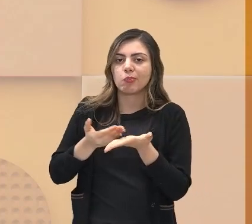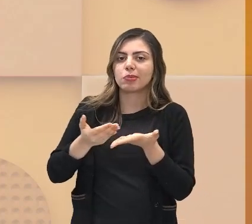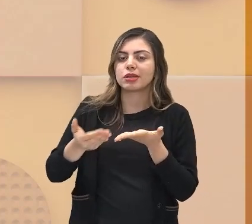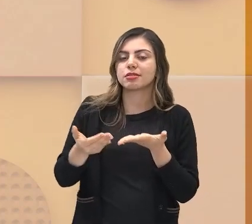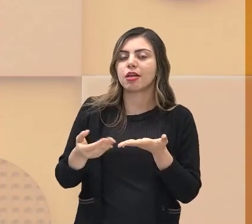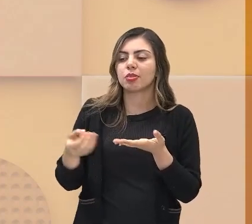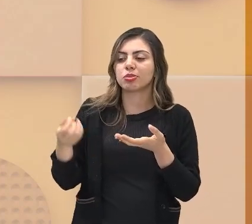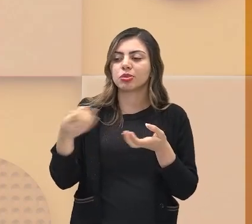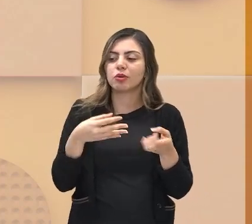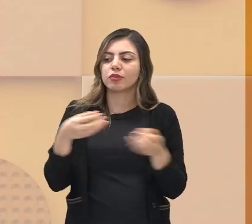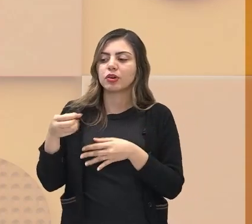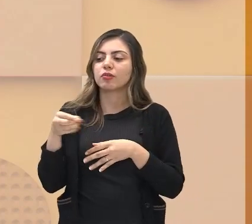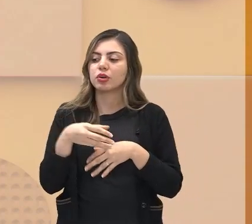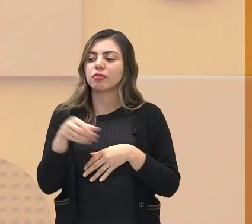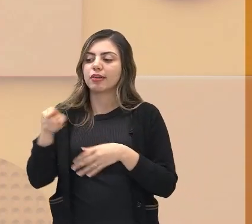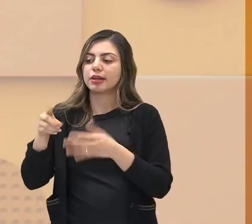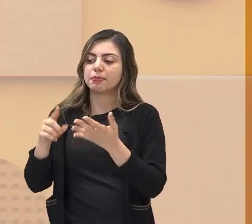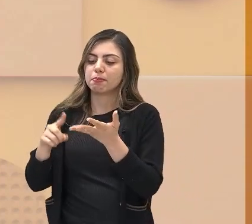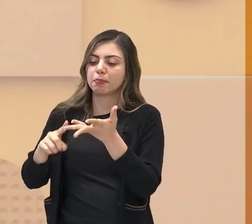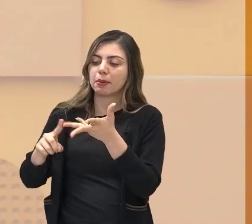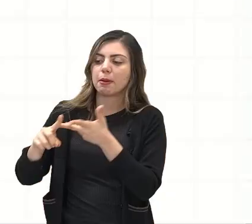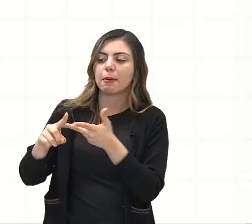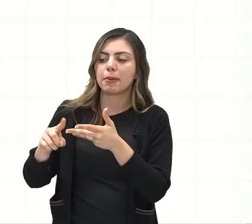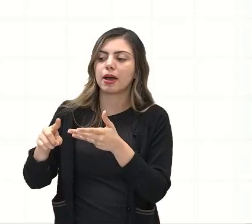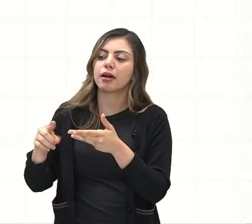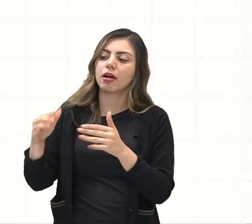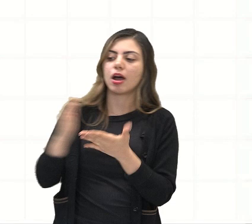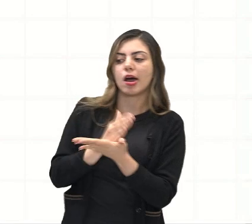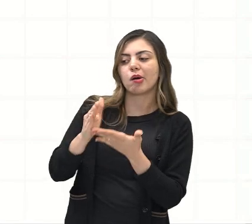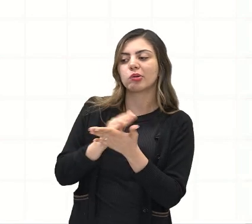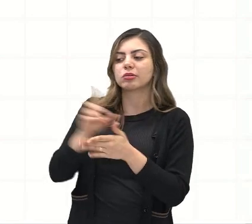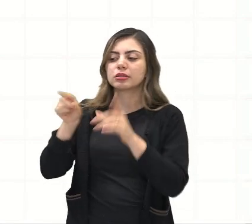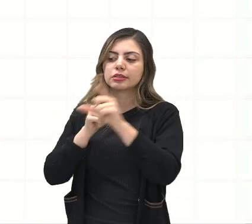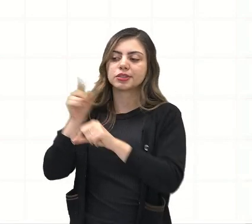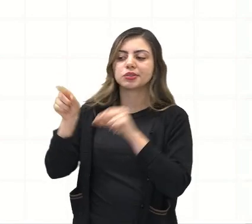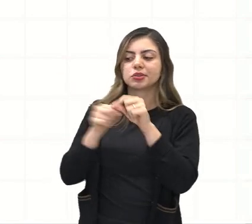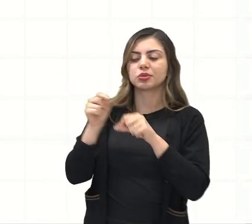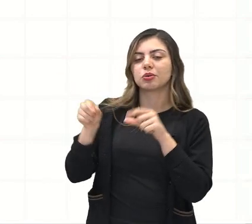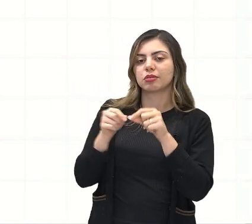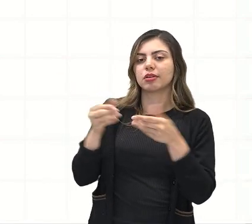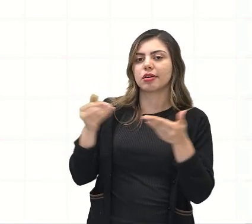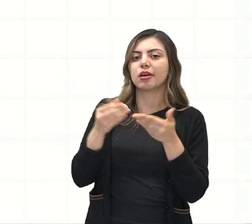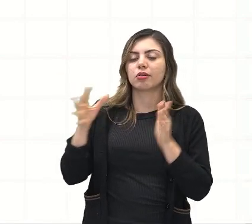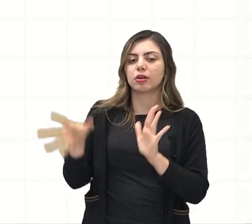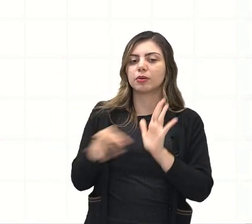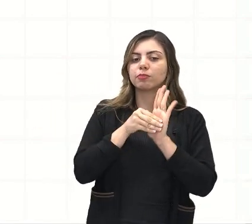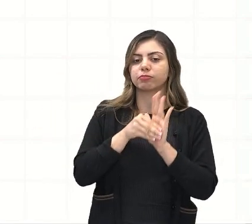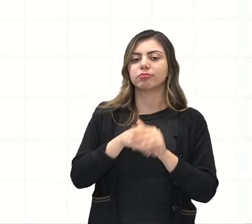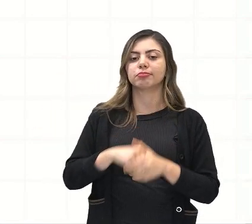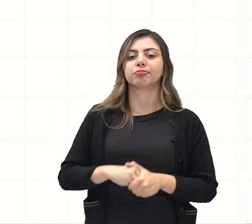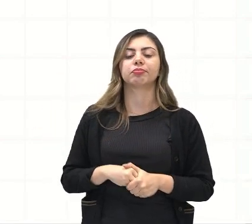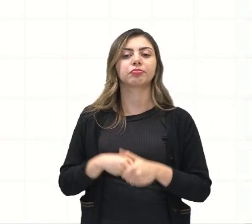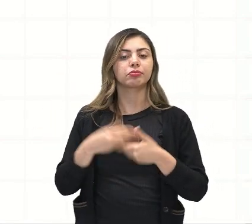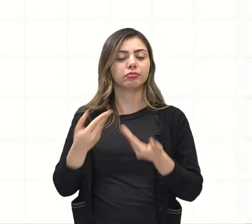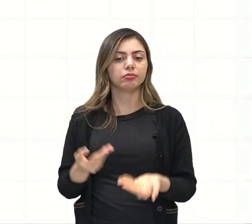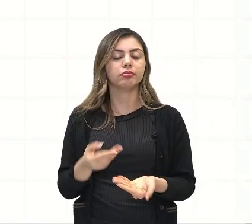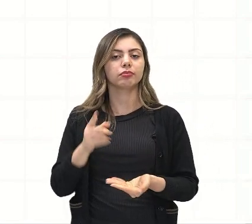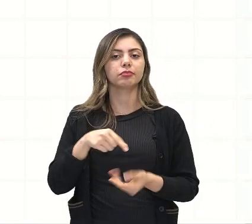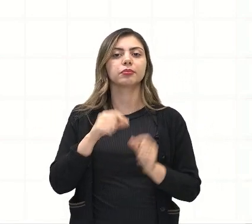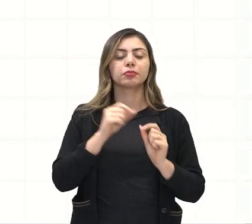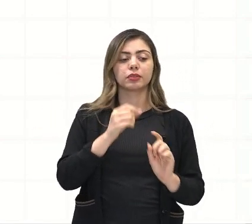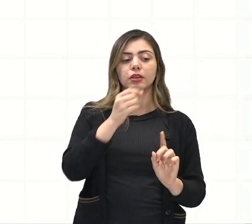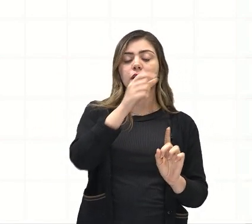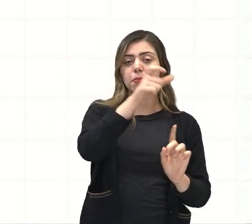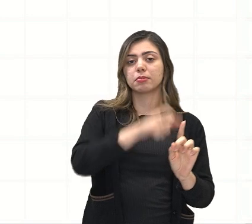ideais iluministas. Vamos lá. Ó, nem sempre era o próprio monarca quem tinha